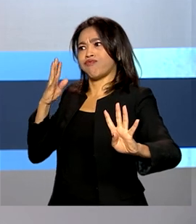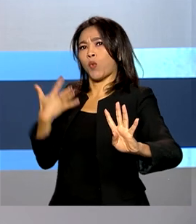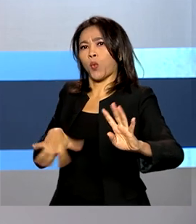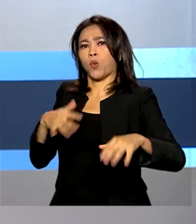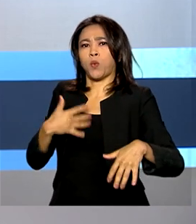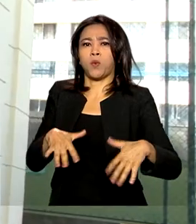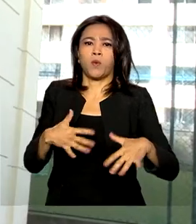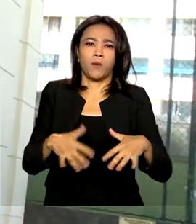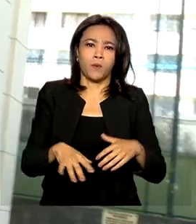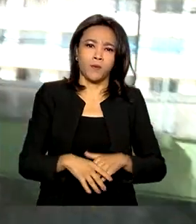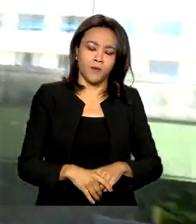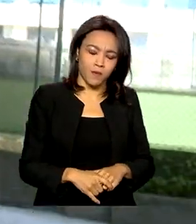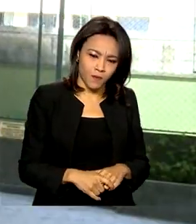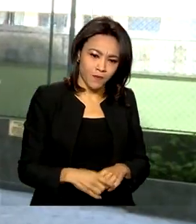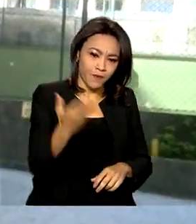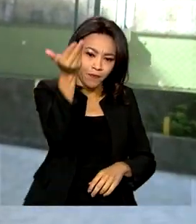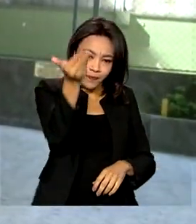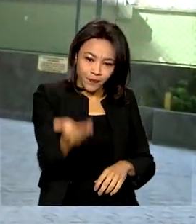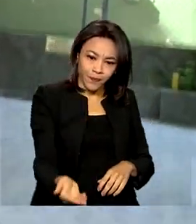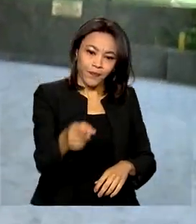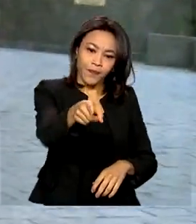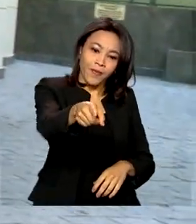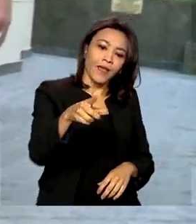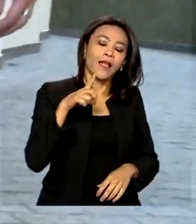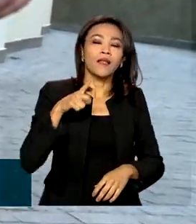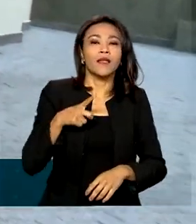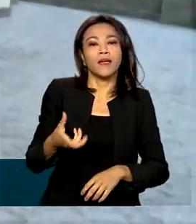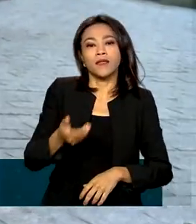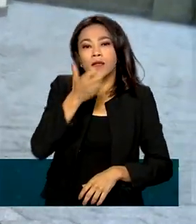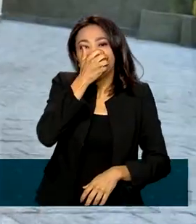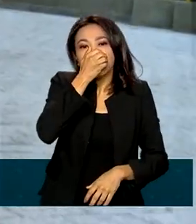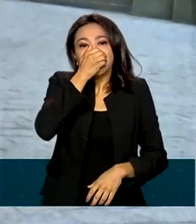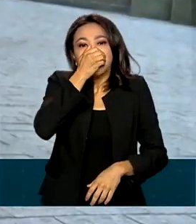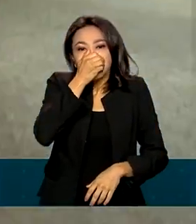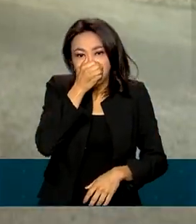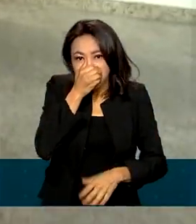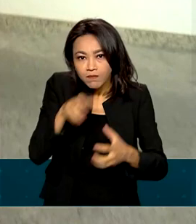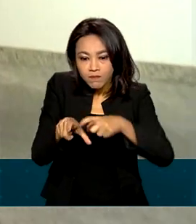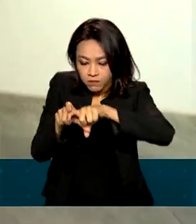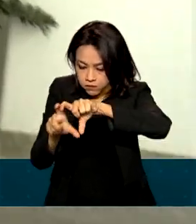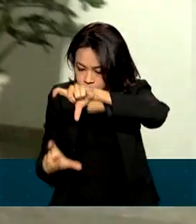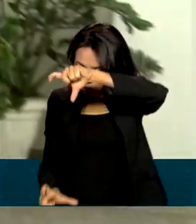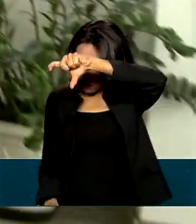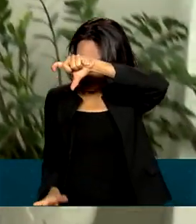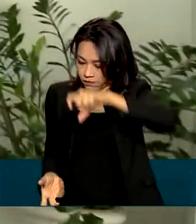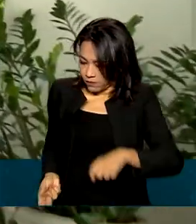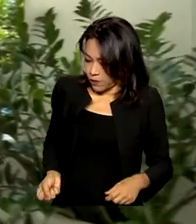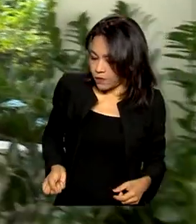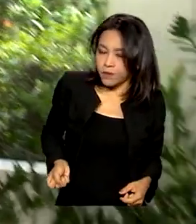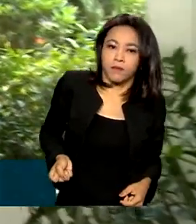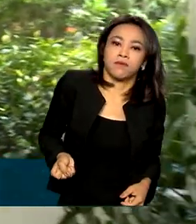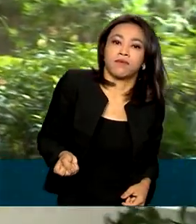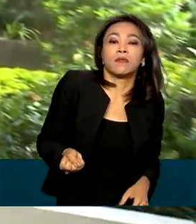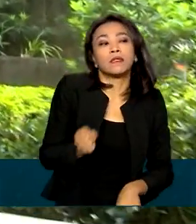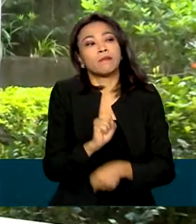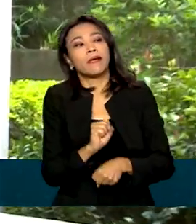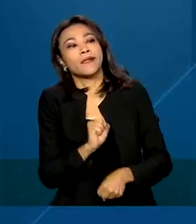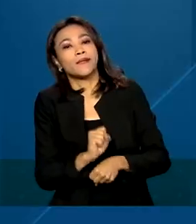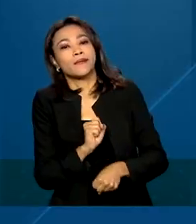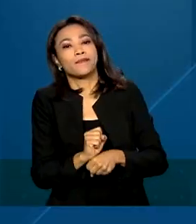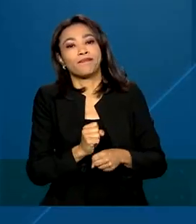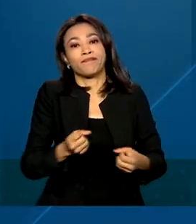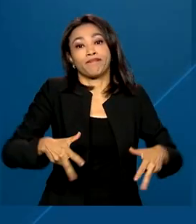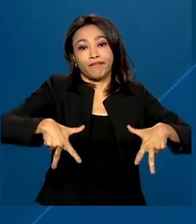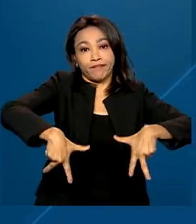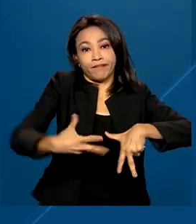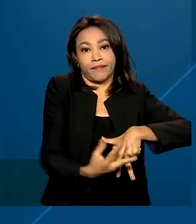alta. Jéssica carrega um cilindro de oxigênio para onde vai, enquanto espera por um transplante de pulmão.